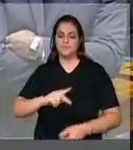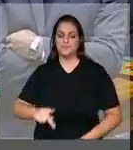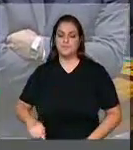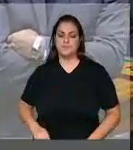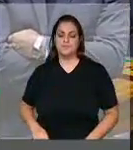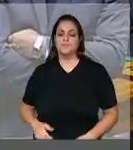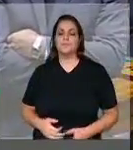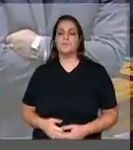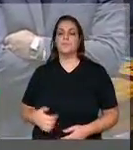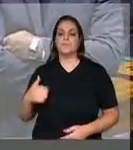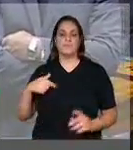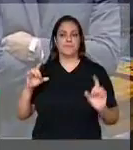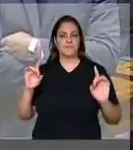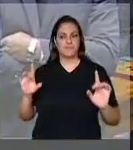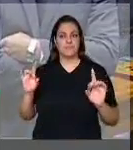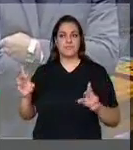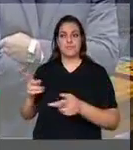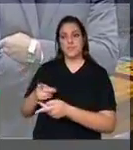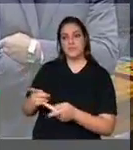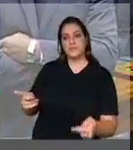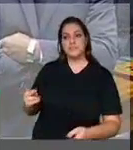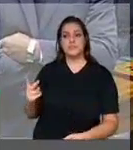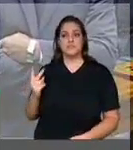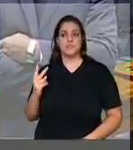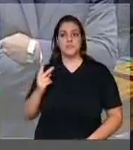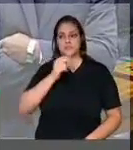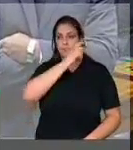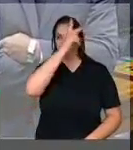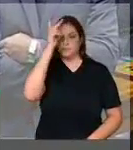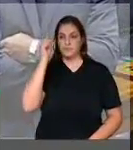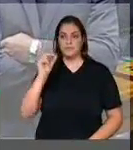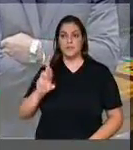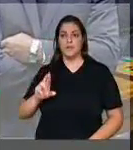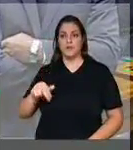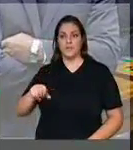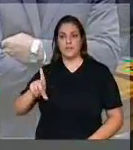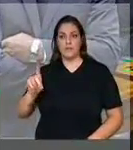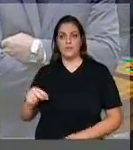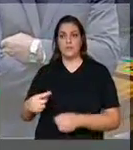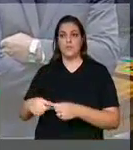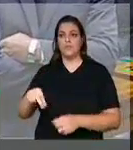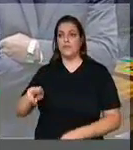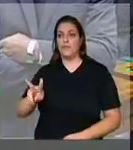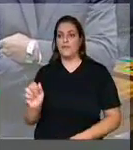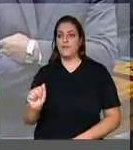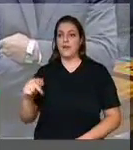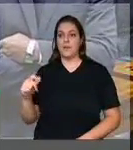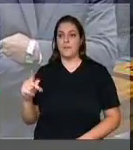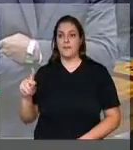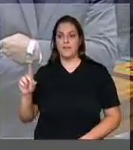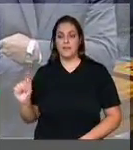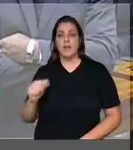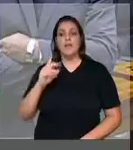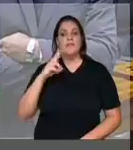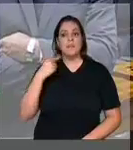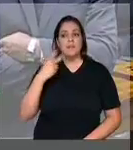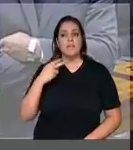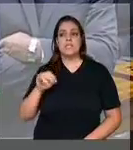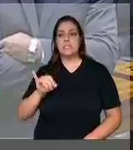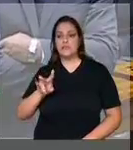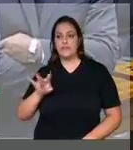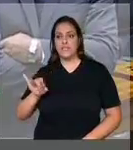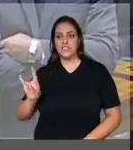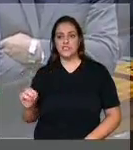privilégio aqui de receber o prefeito Ronaldo Boniatti, da cidade de Nova Prata, acompanhado do vereador Sevilho